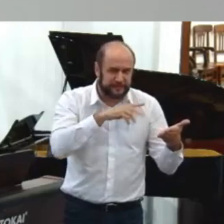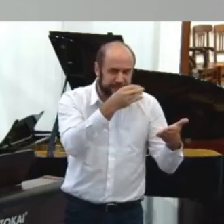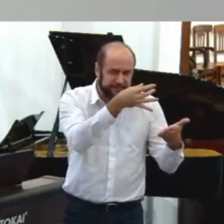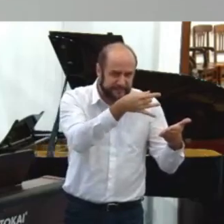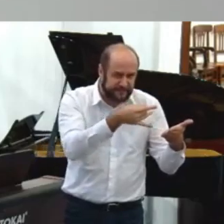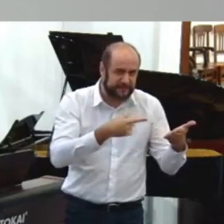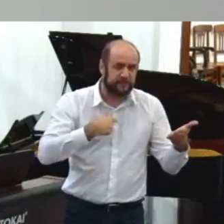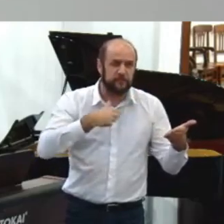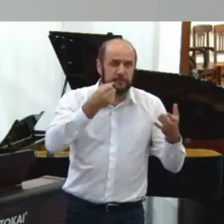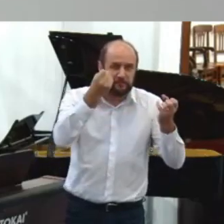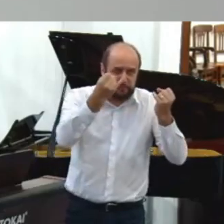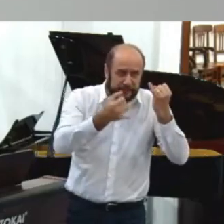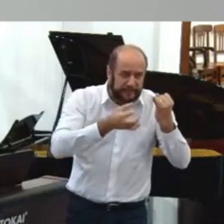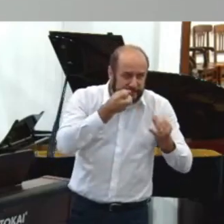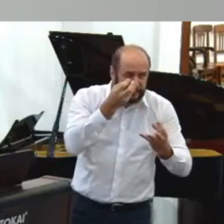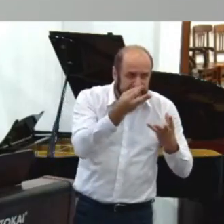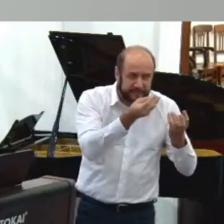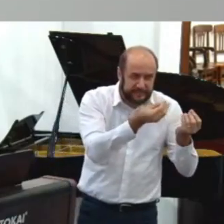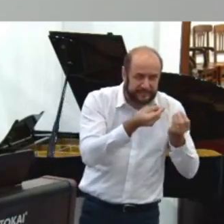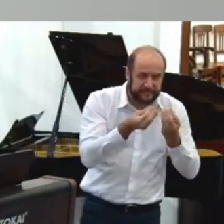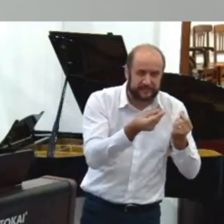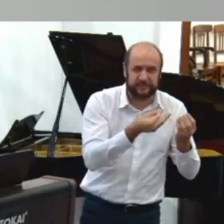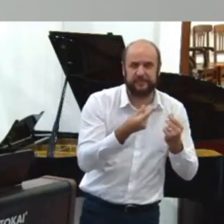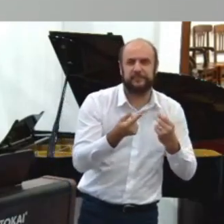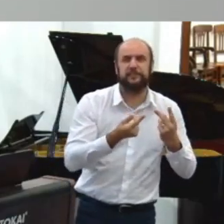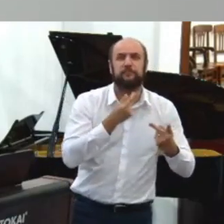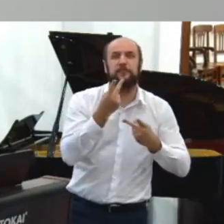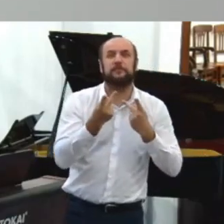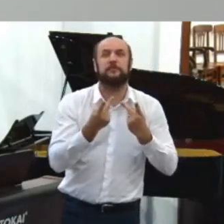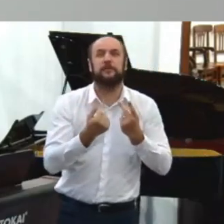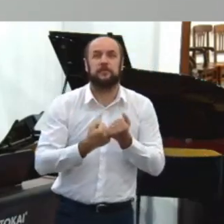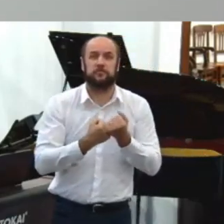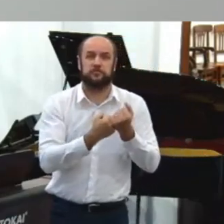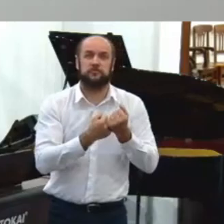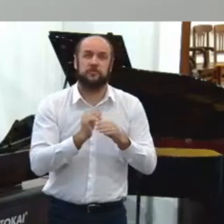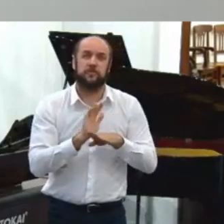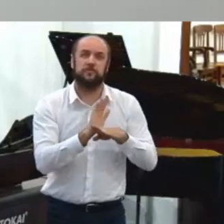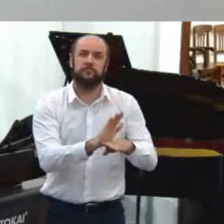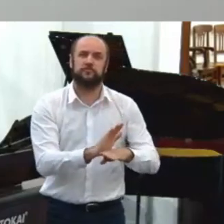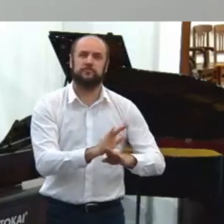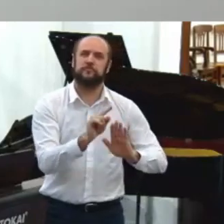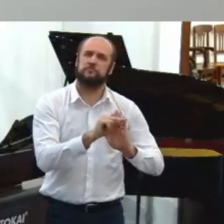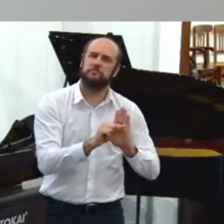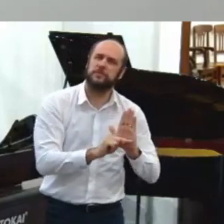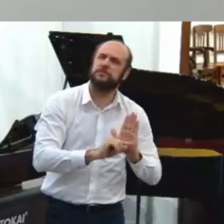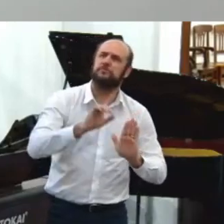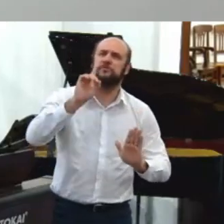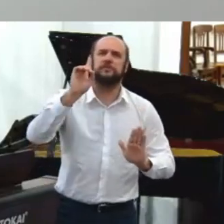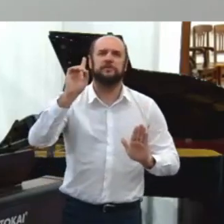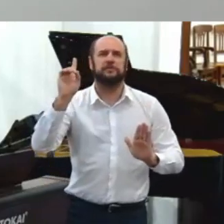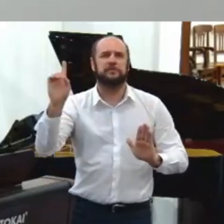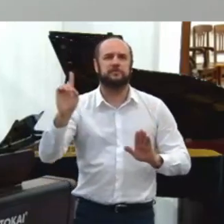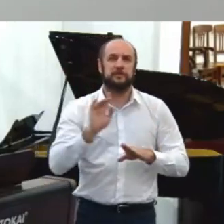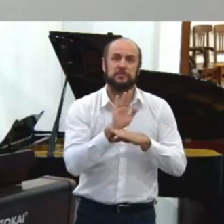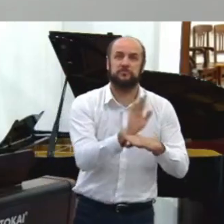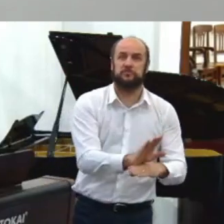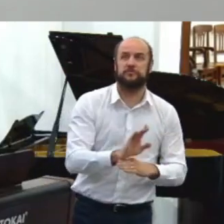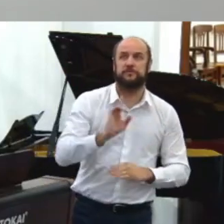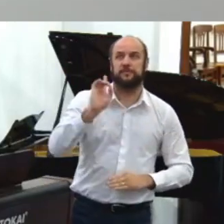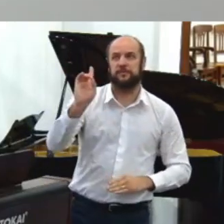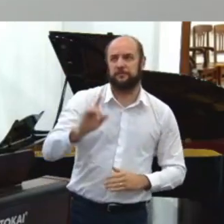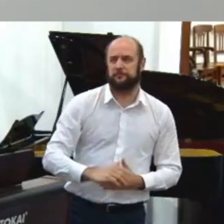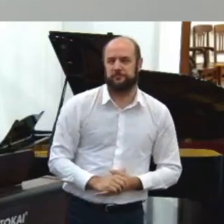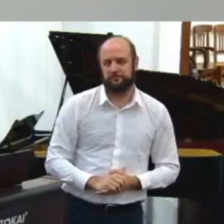desses detalhes nessa manhã, relacionados ao socorro, aos desígnios de Deus e à providência de